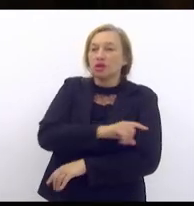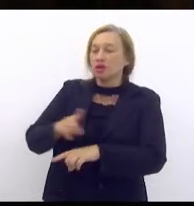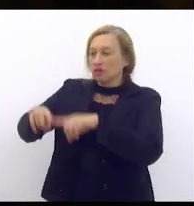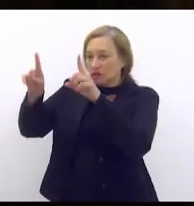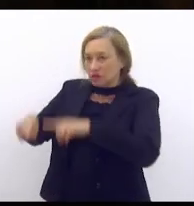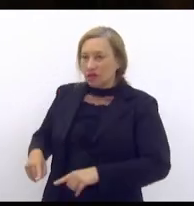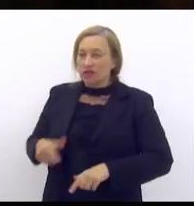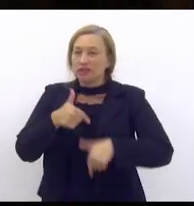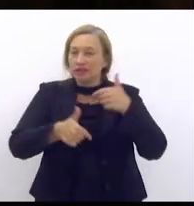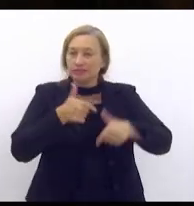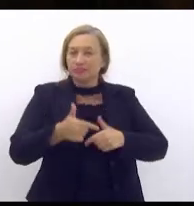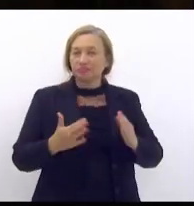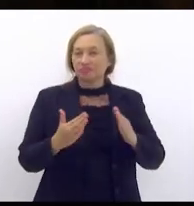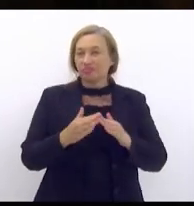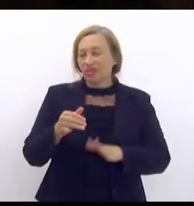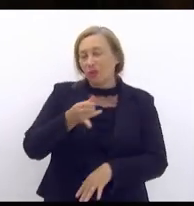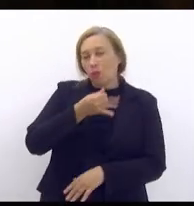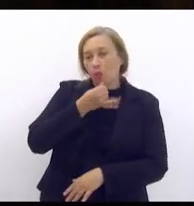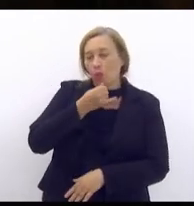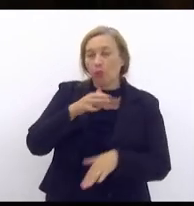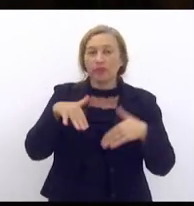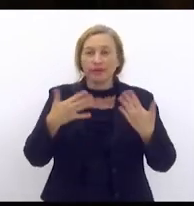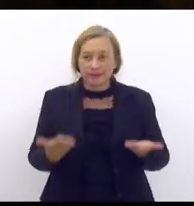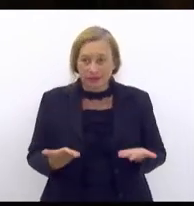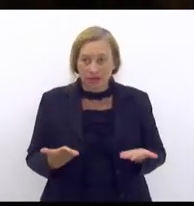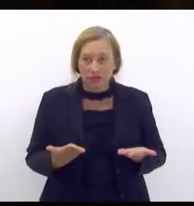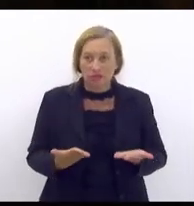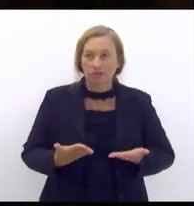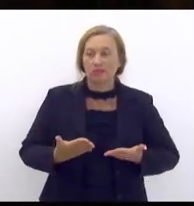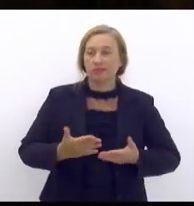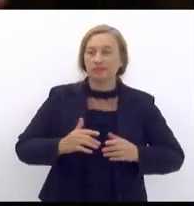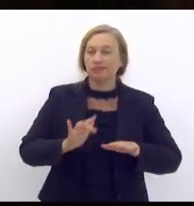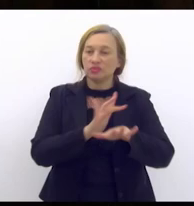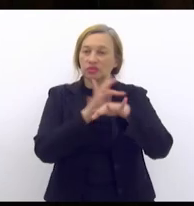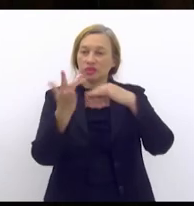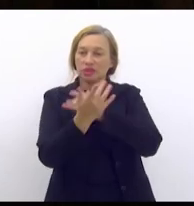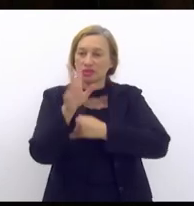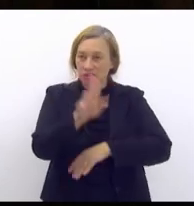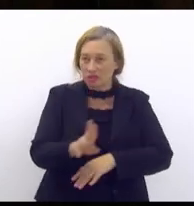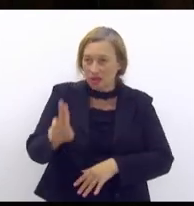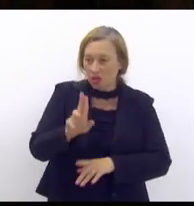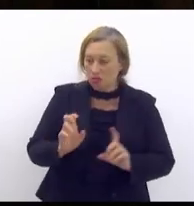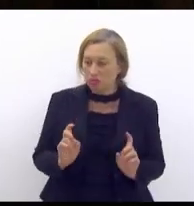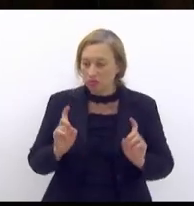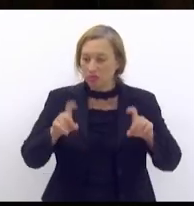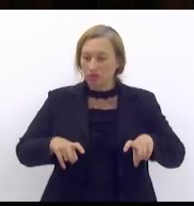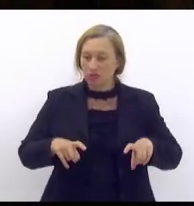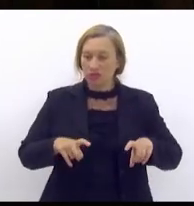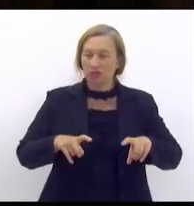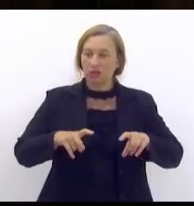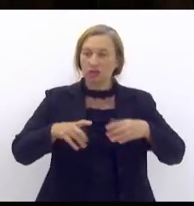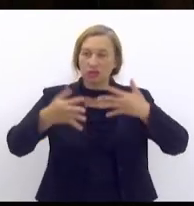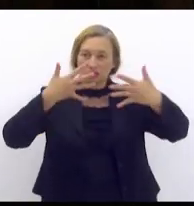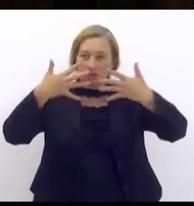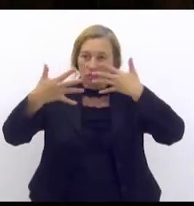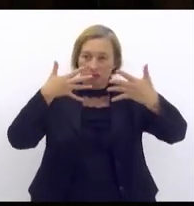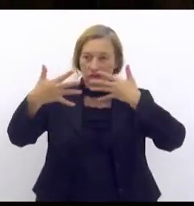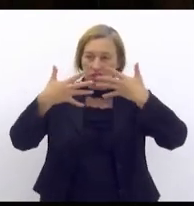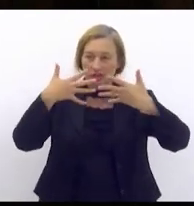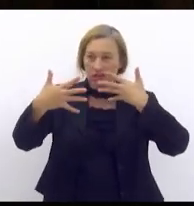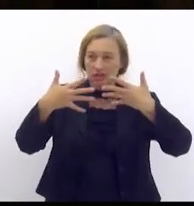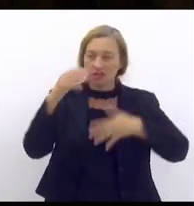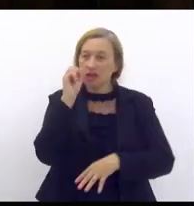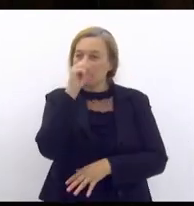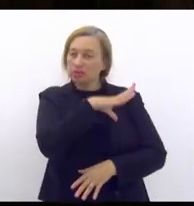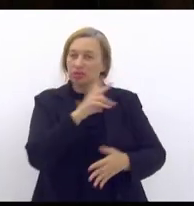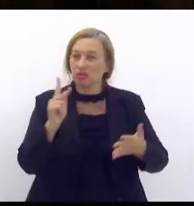é muito, muito triste isso. Então, espero poder usar minhas redes sociais, usar meu mandato, dar visibilidade a esses escárnios, a esses